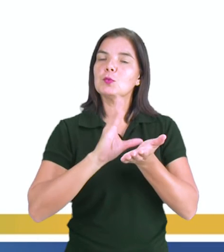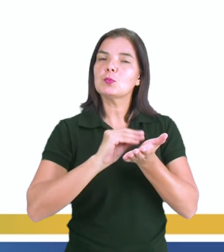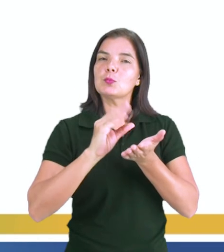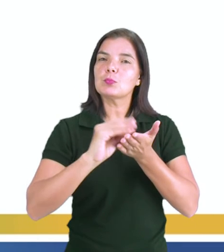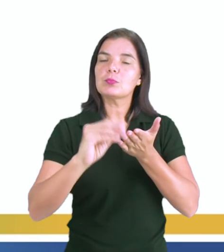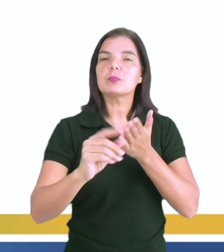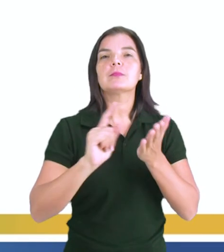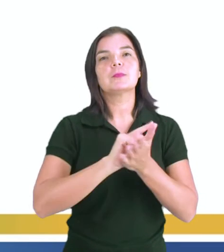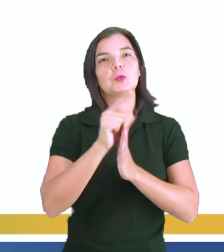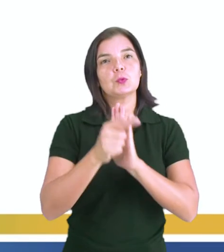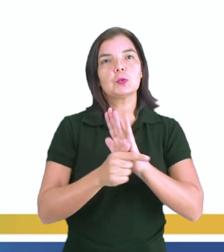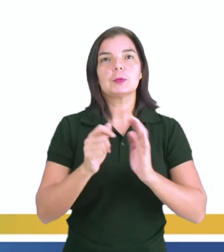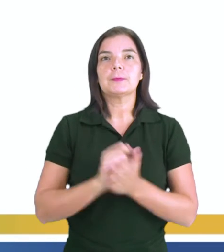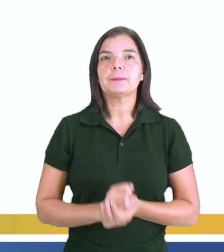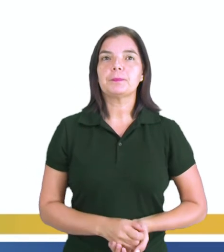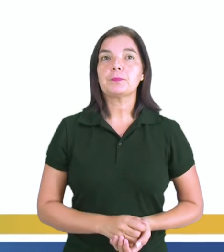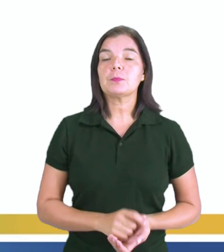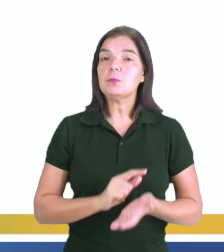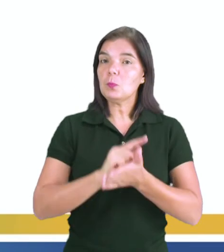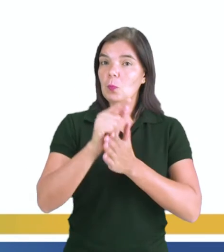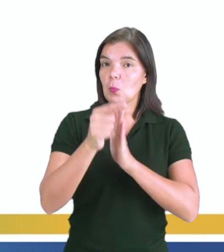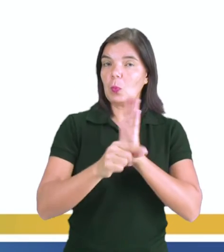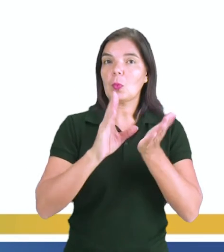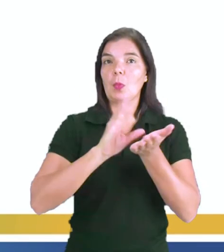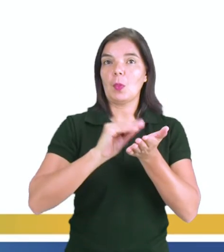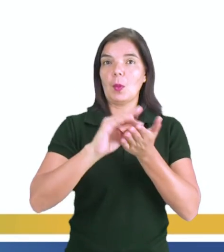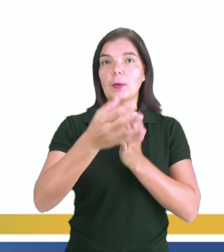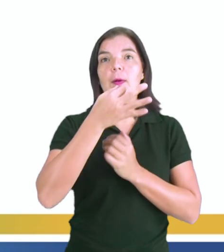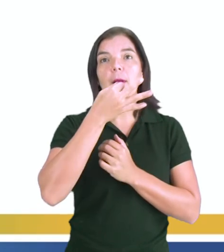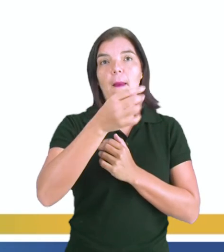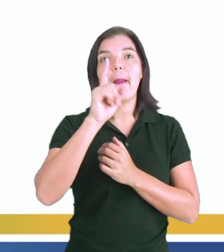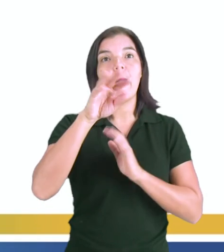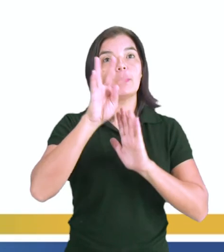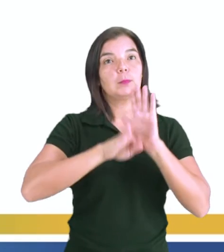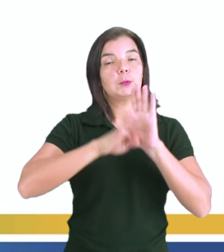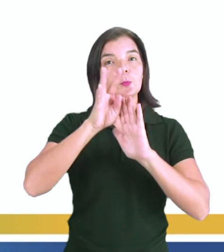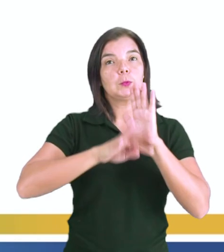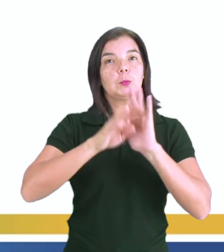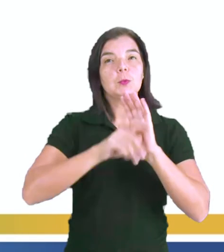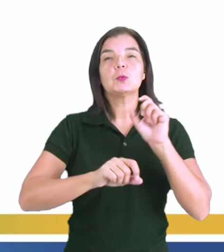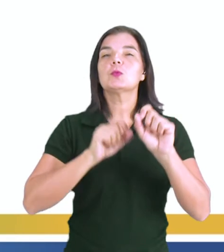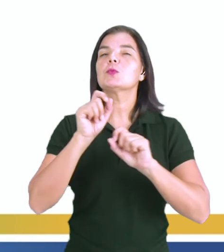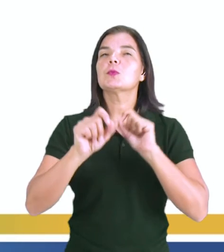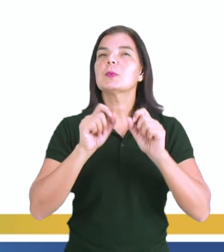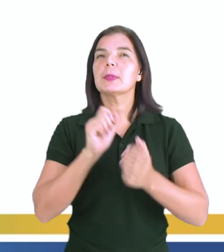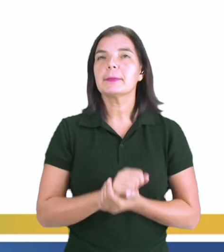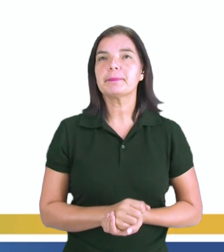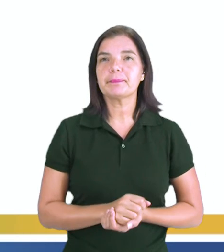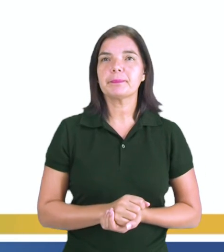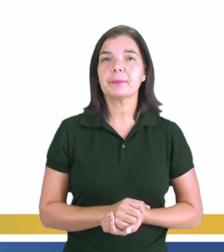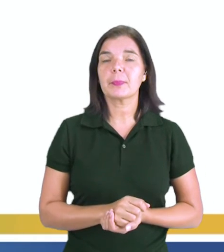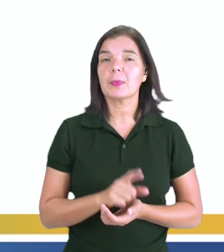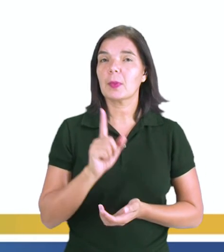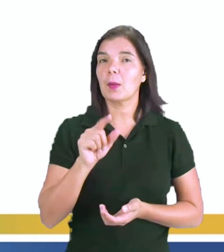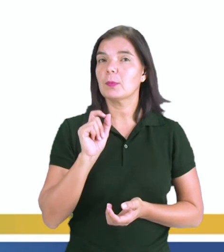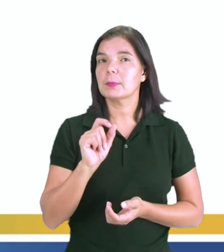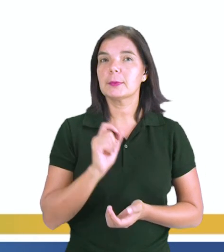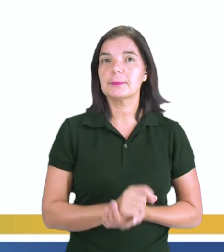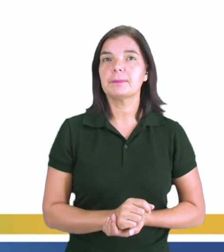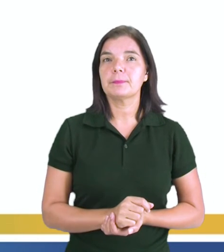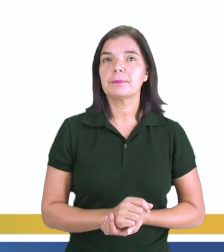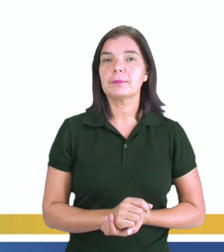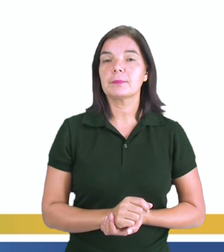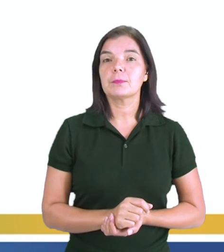opinião. Ok? Vamos lá? O gênero artigo de opinião é um texto predominantemente o quê? O que ele é?